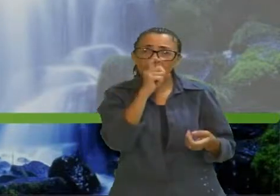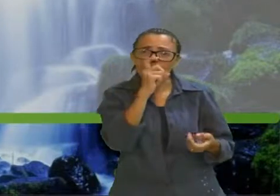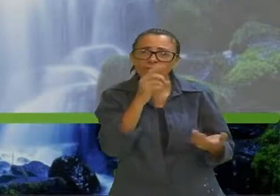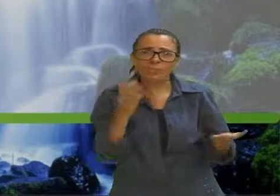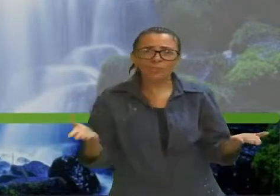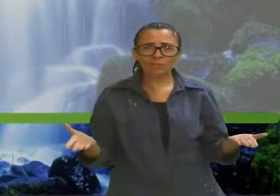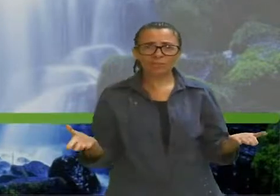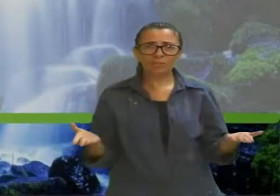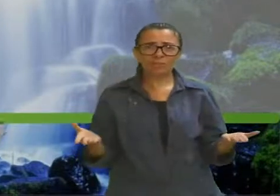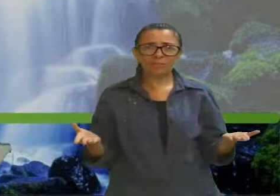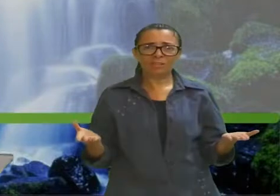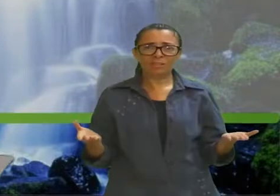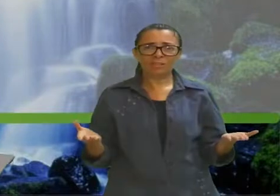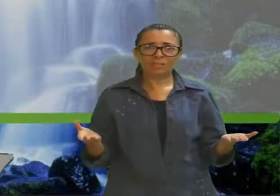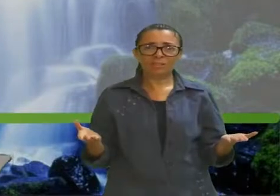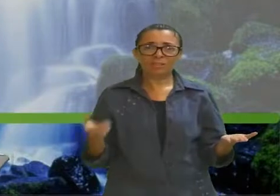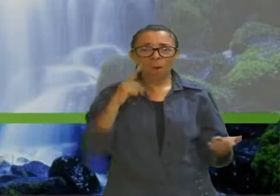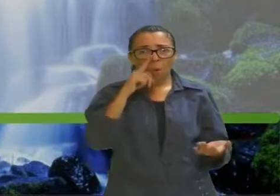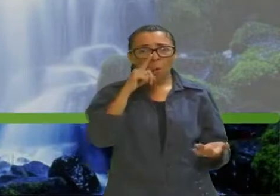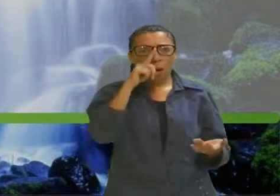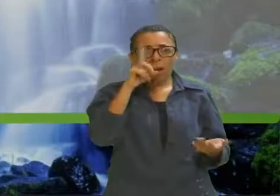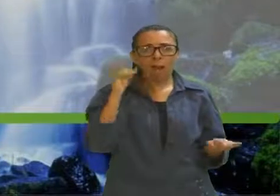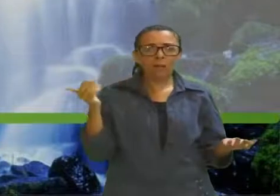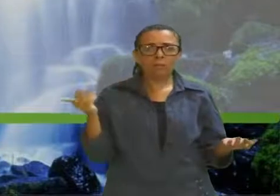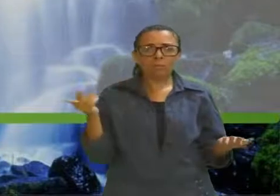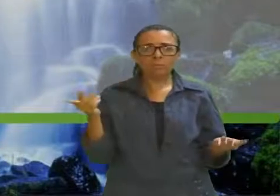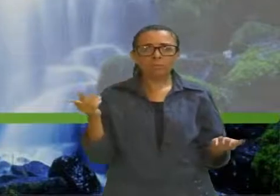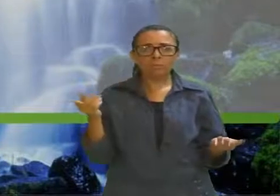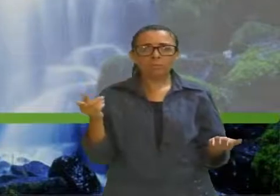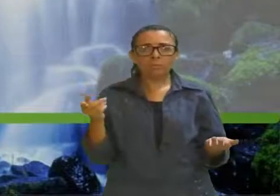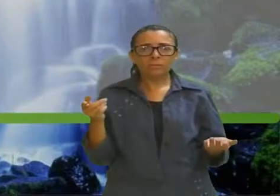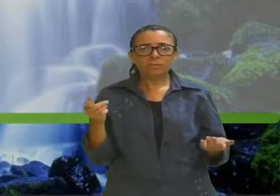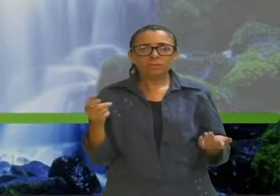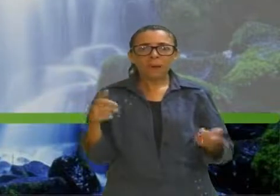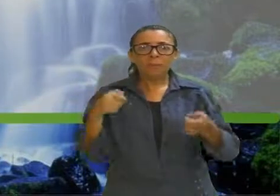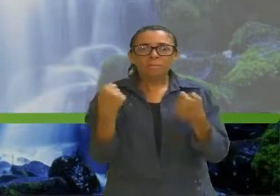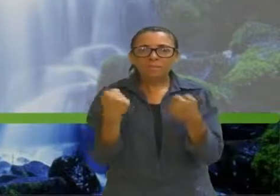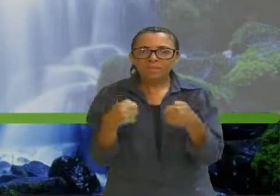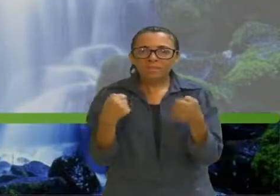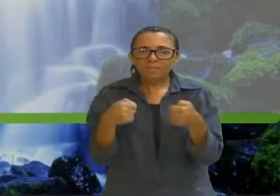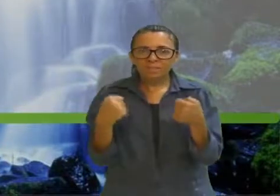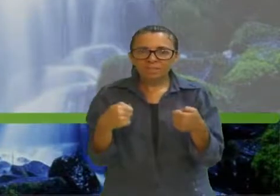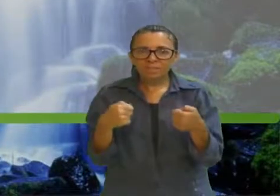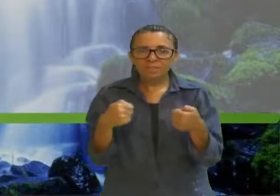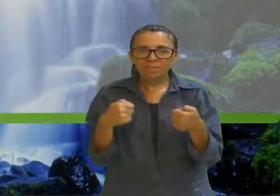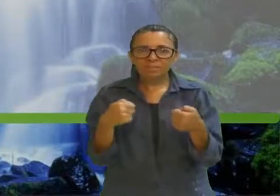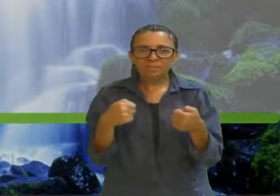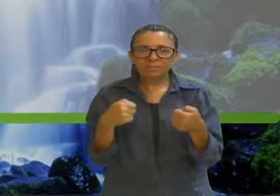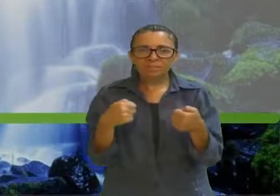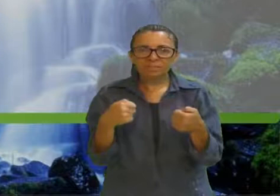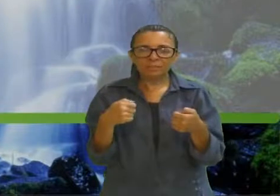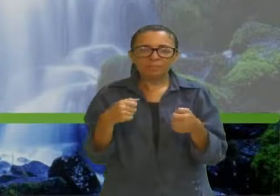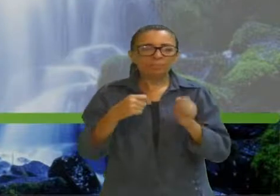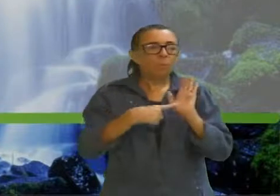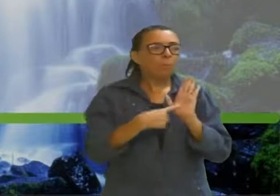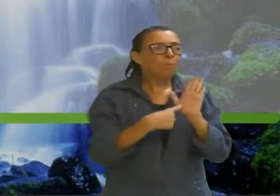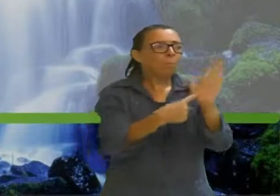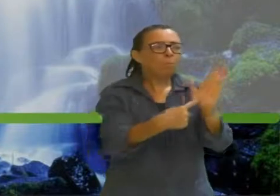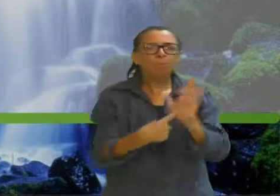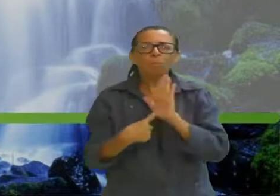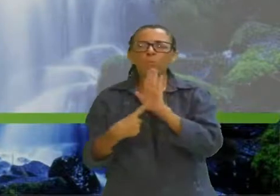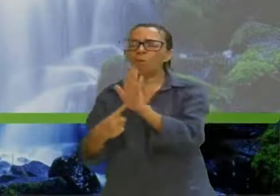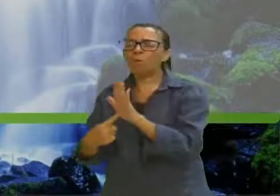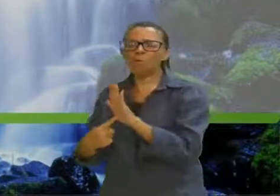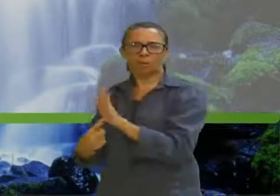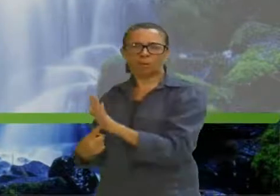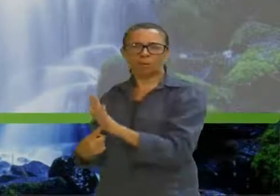ela não produz frutos. Aqueles frutos de Gálatas, mas também os frutos de